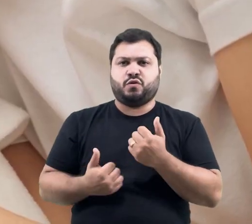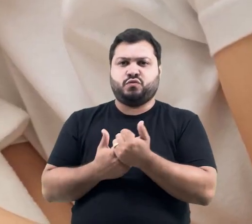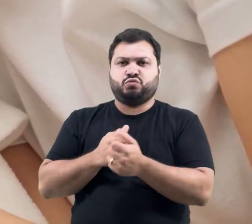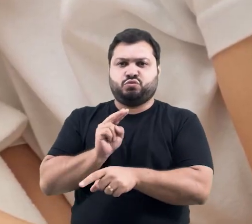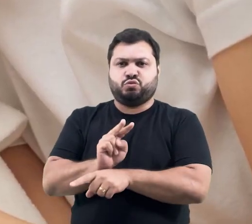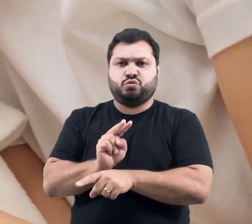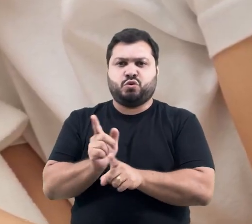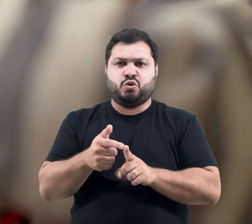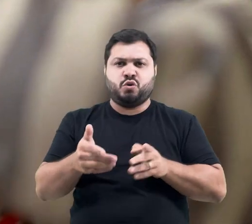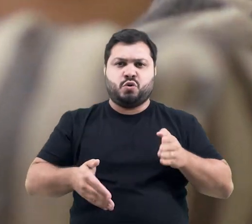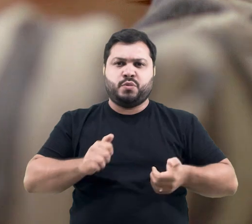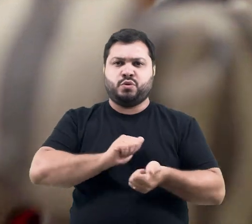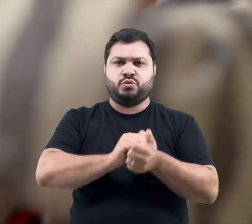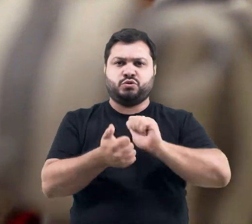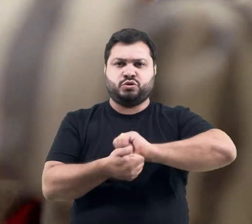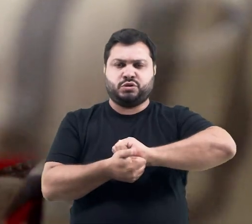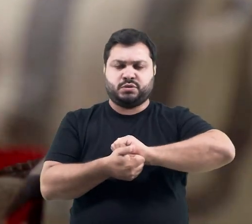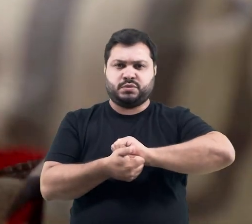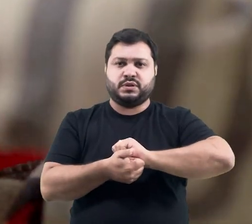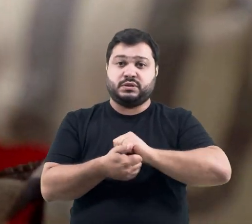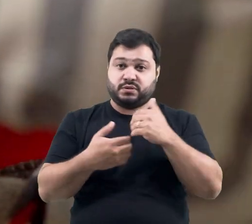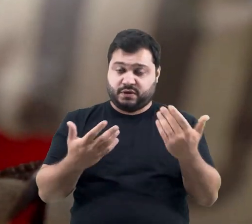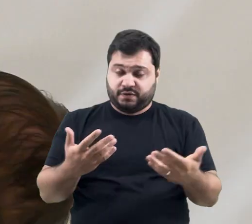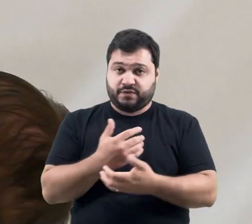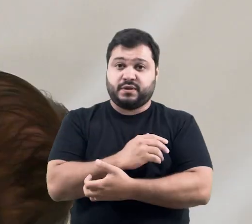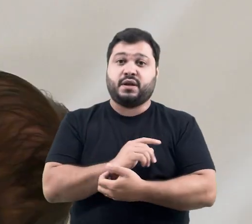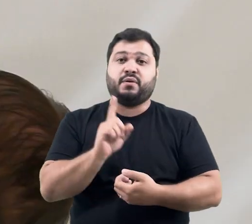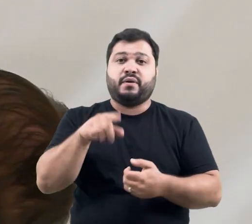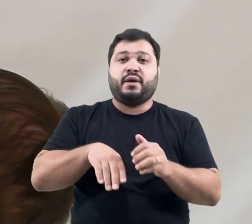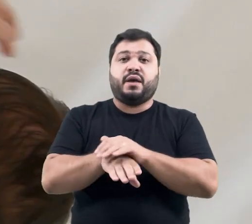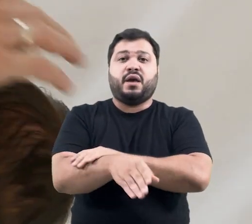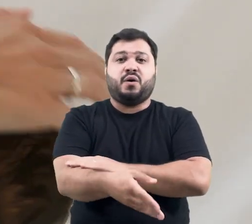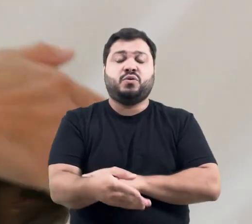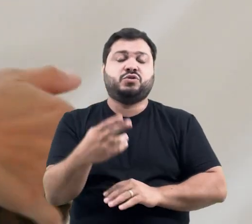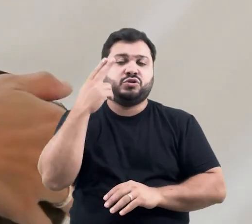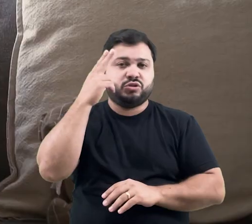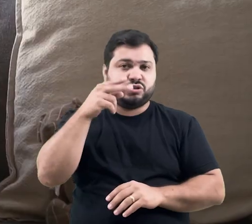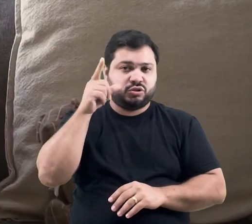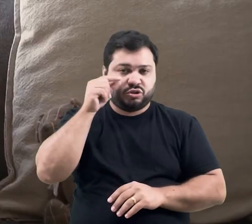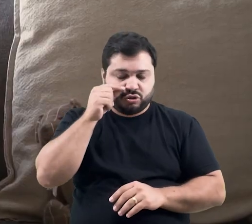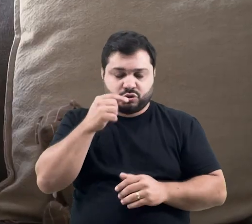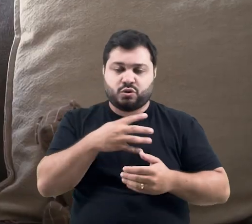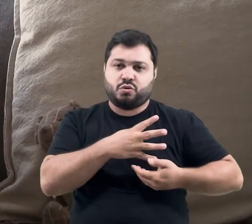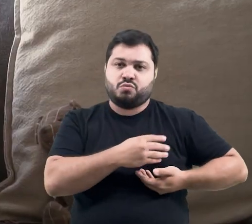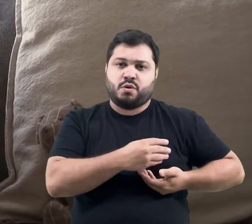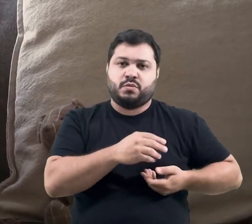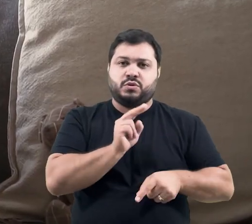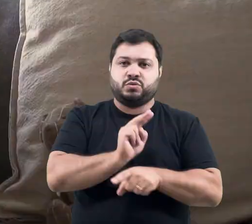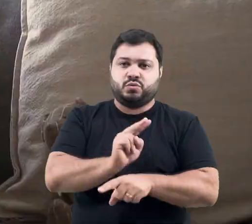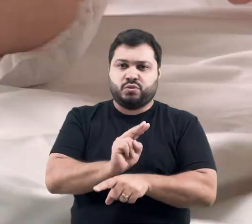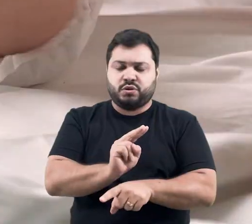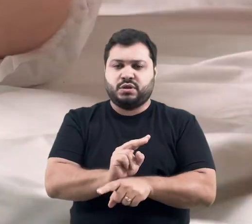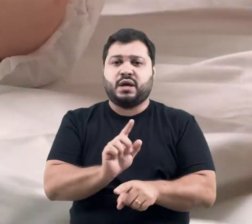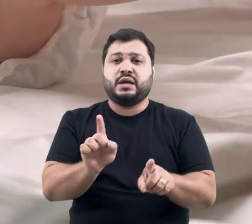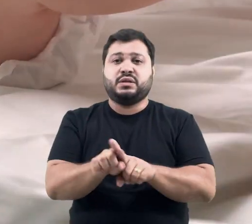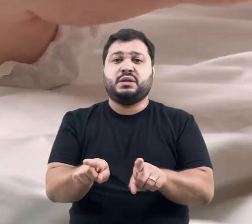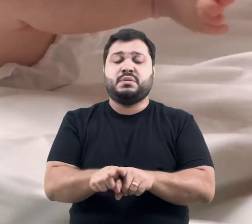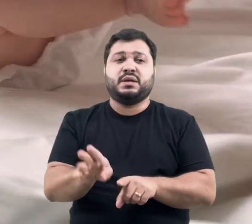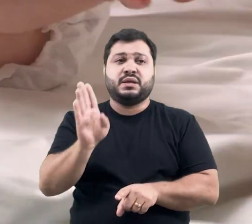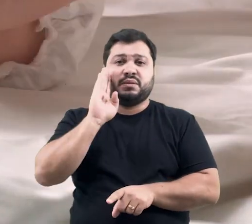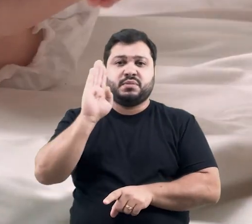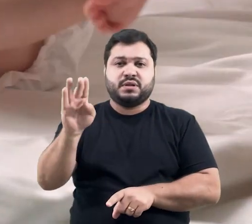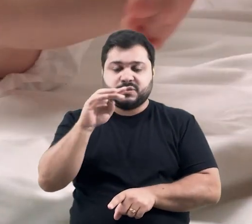dos novos tutores um período de adaptação. Afinal, são rotinas de sono, amamentação, cuidados